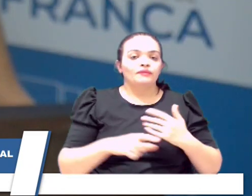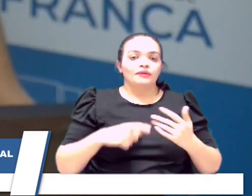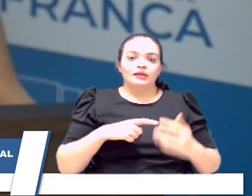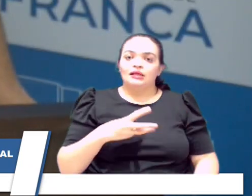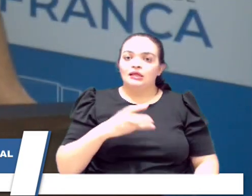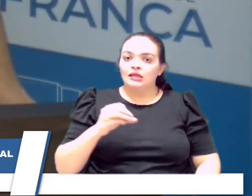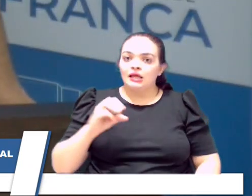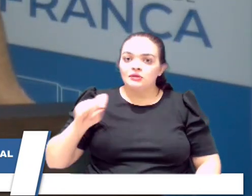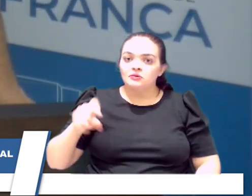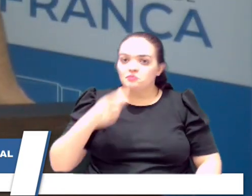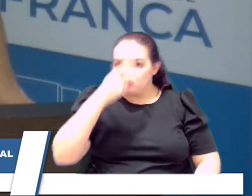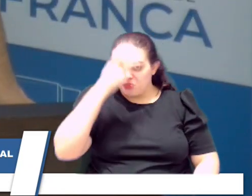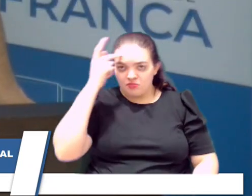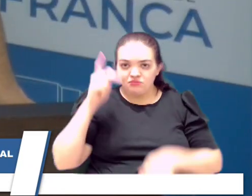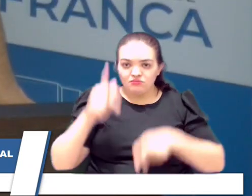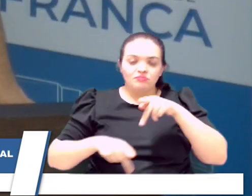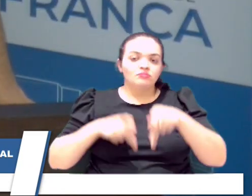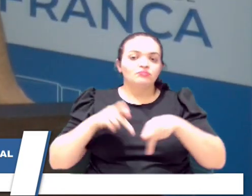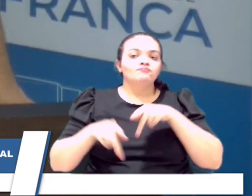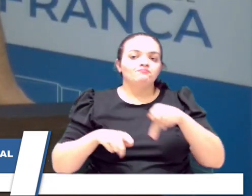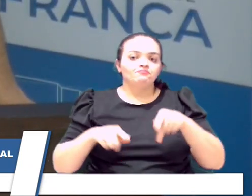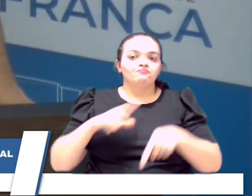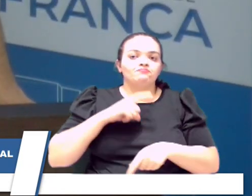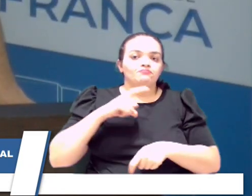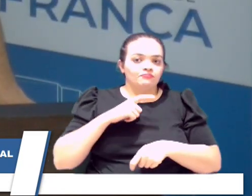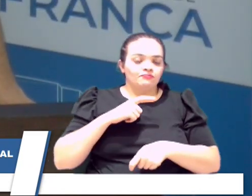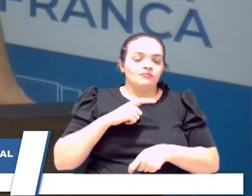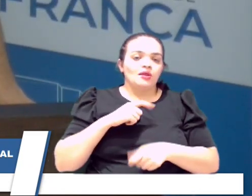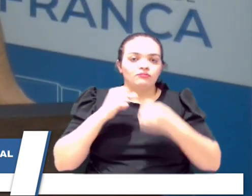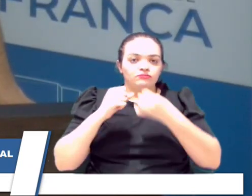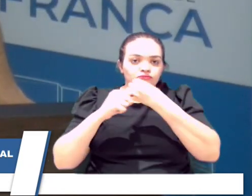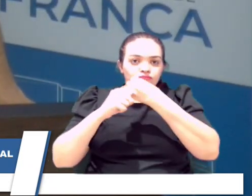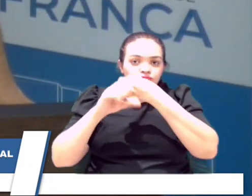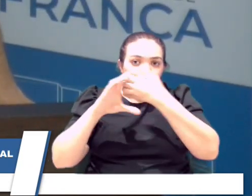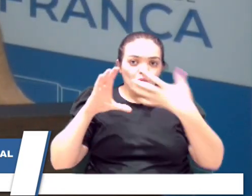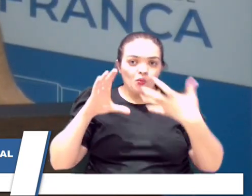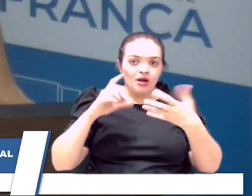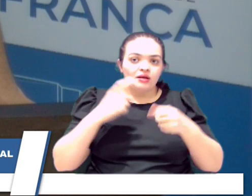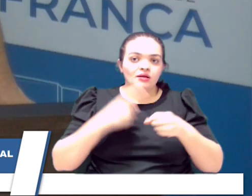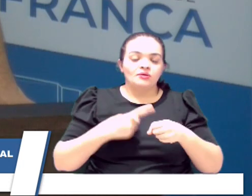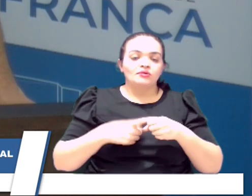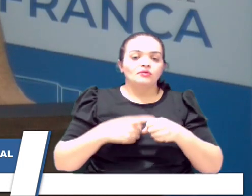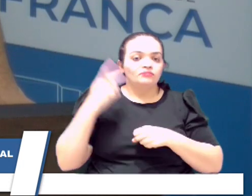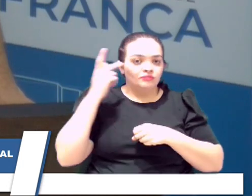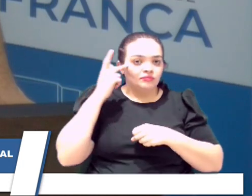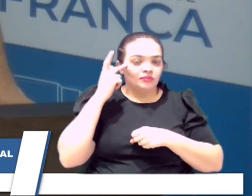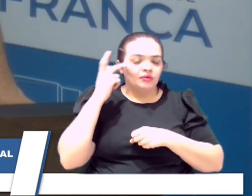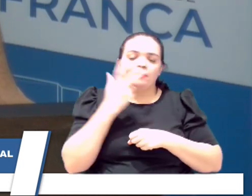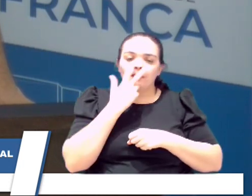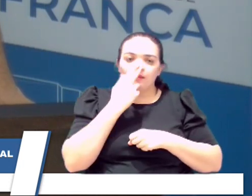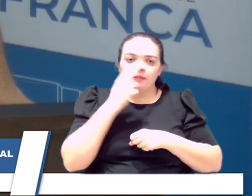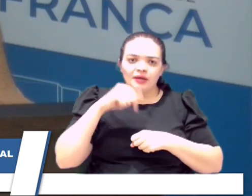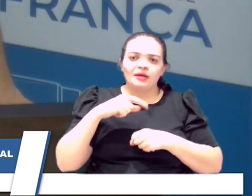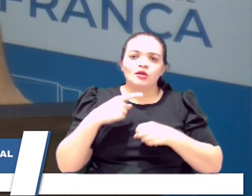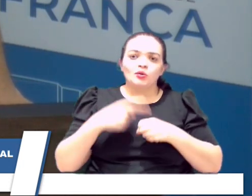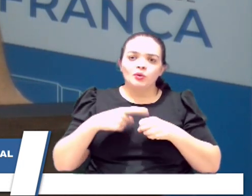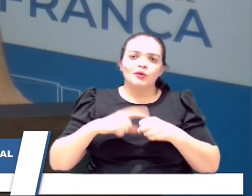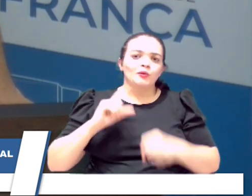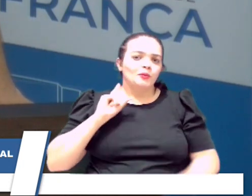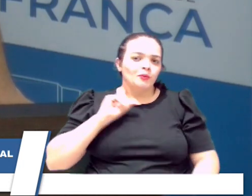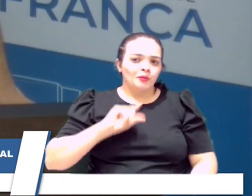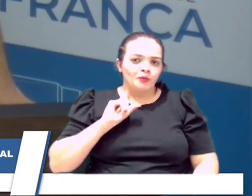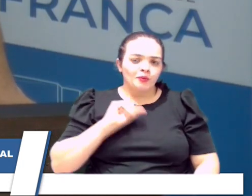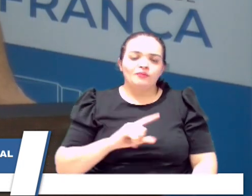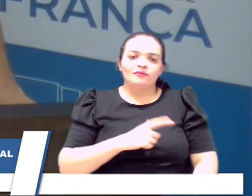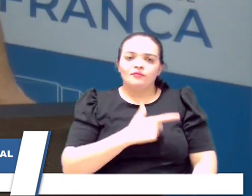mil habitantes, aí, que já tem uma característica muito forte no interior de São Paulo, mas parece que a gente está no interior de Minas. A gente não